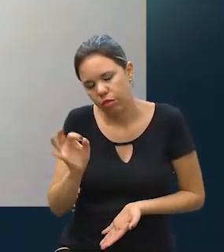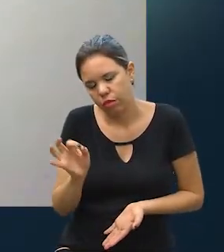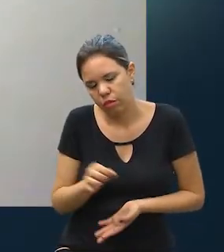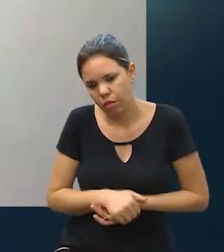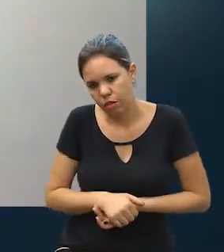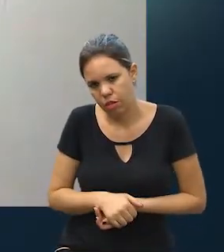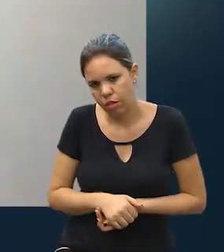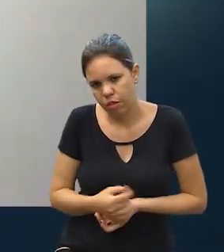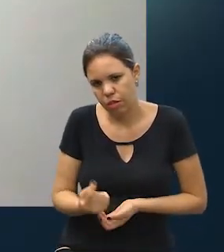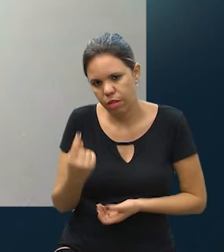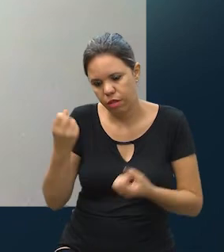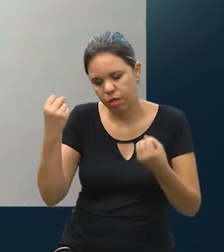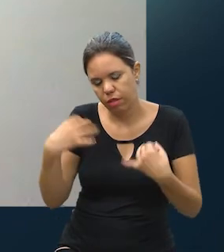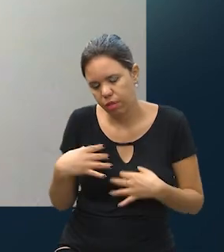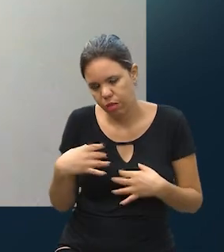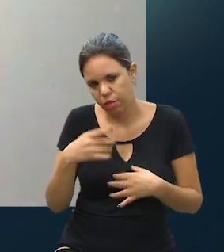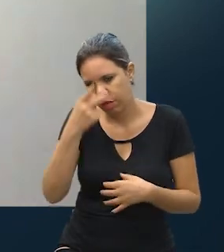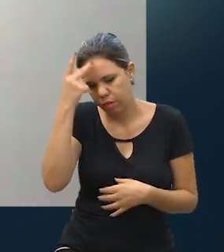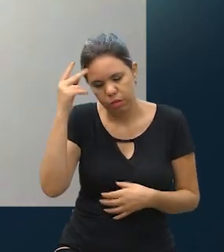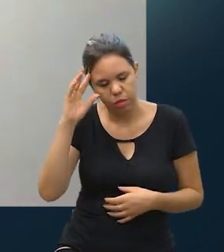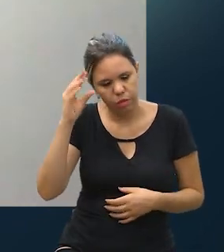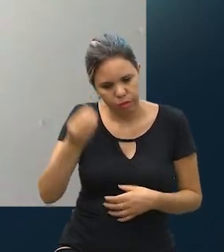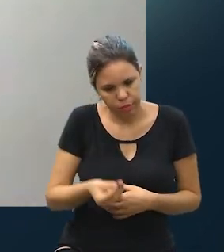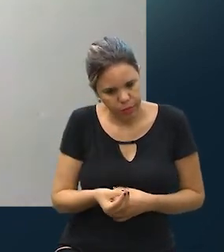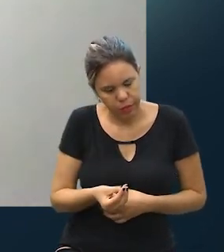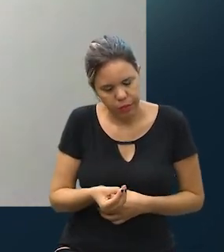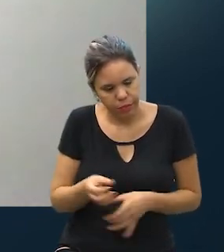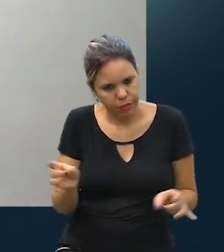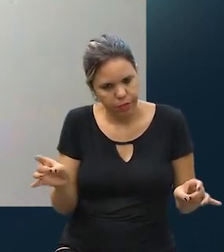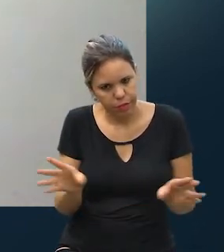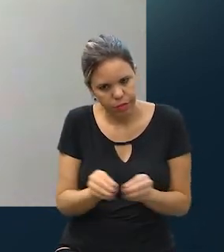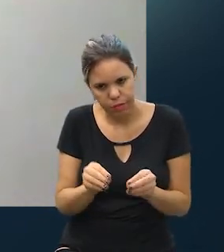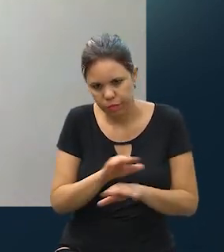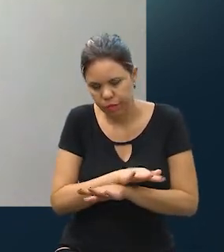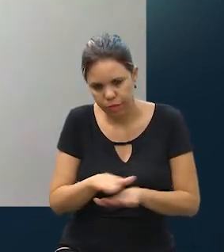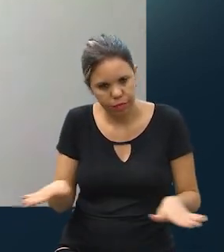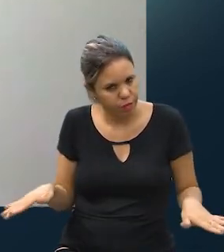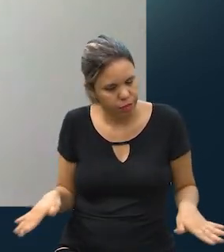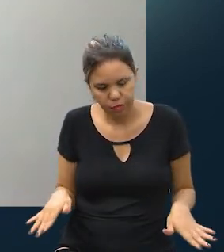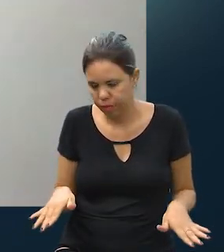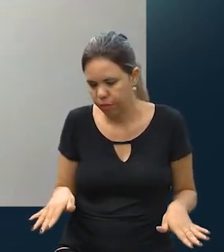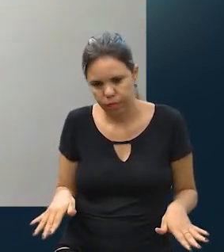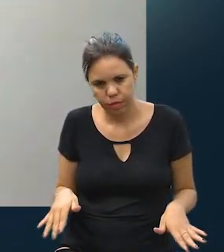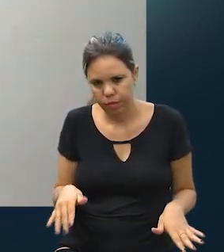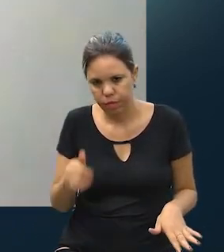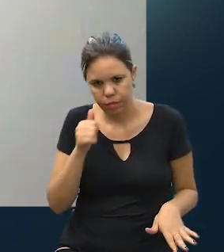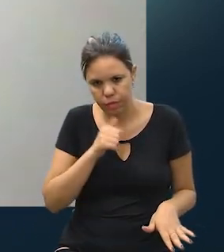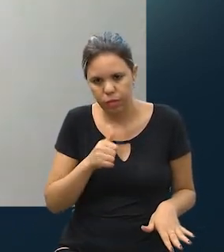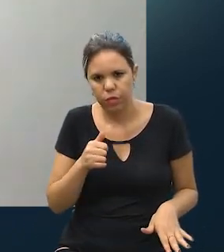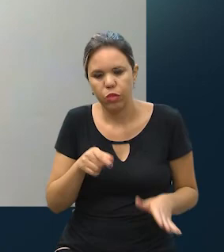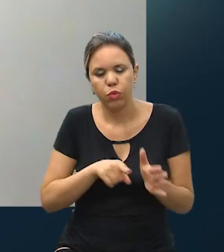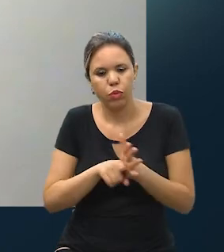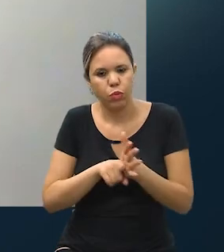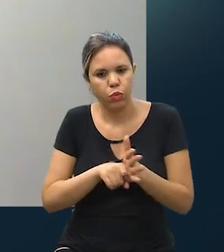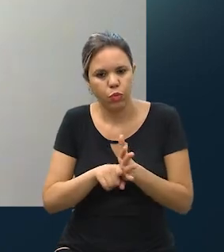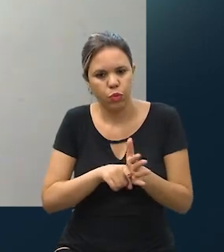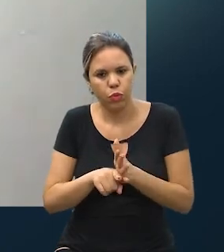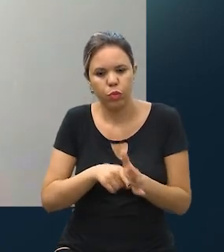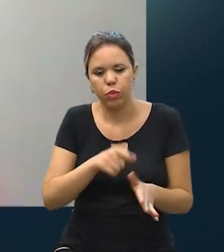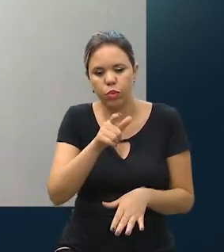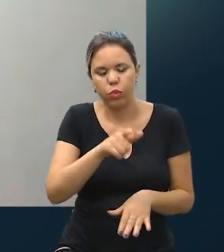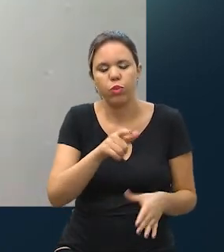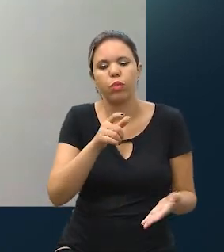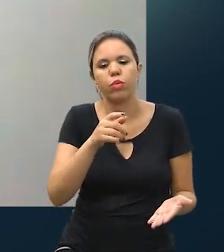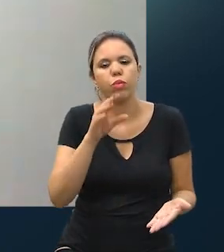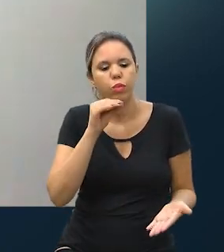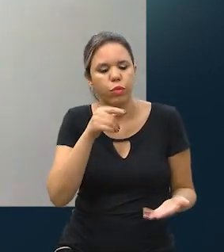Exatamente. Uma vez explicado, a pessoa entendeu, pronto, acabou. Ela vai consultar a sua agenda